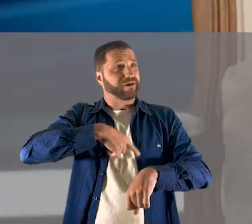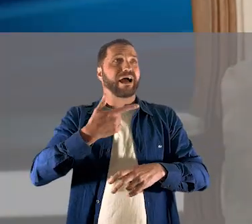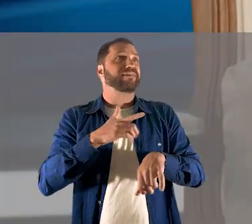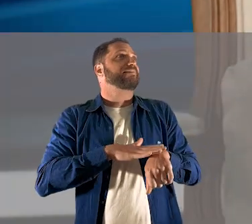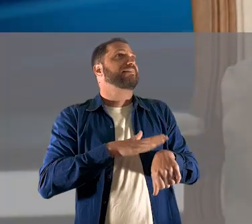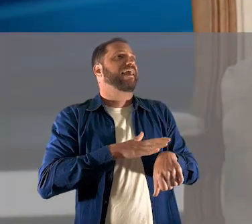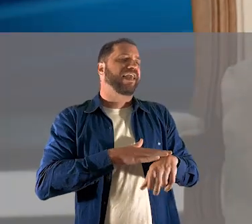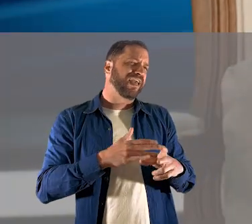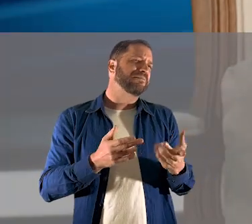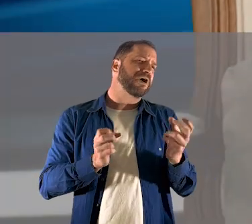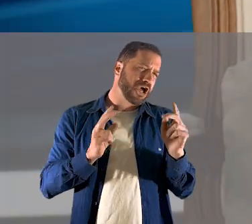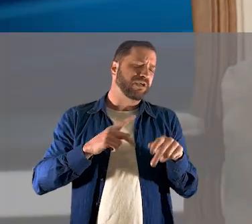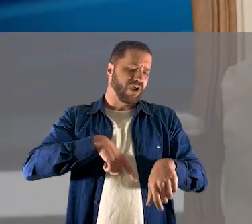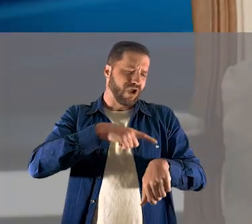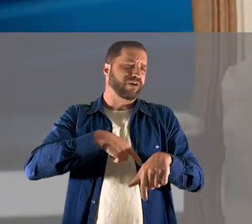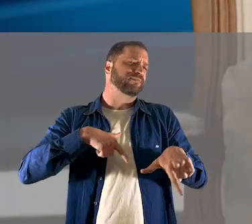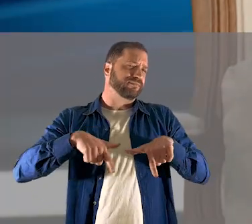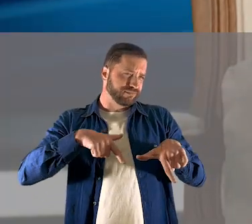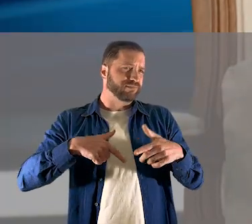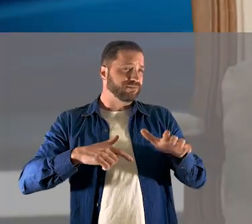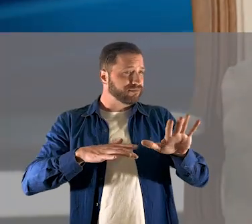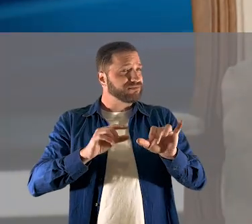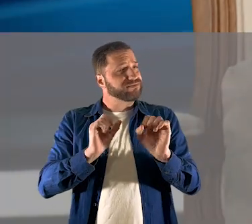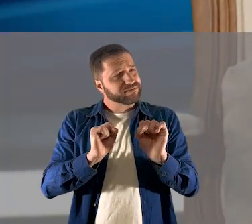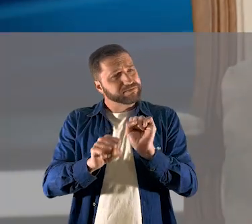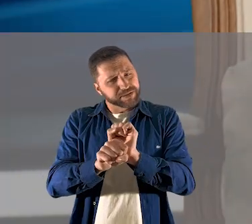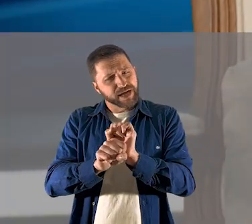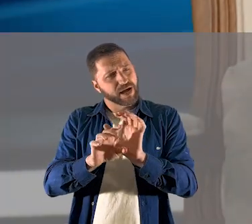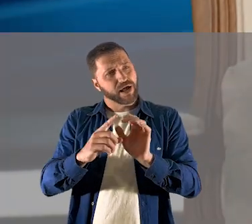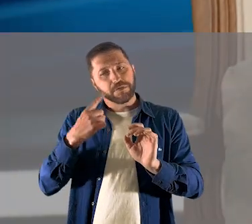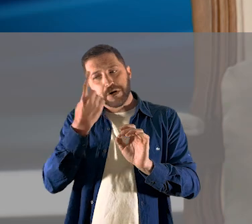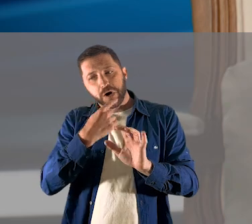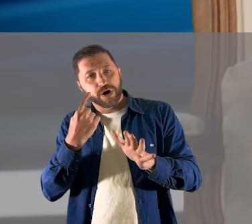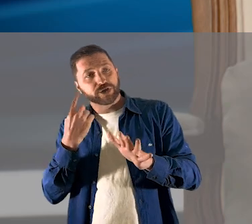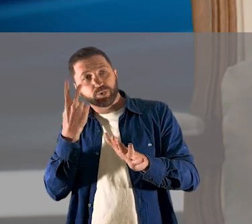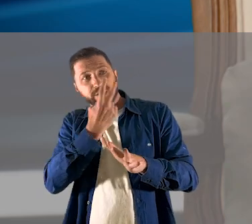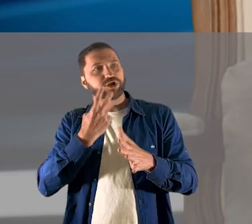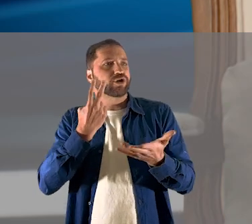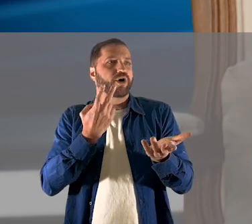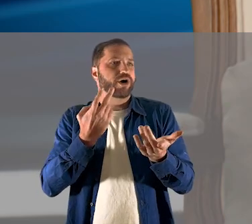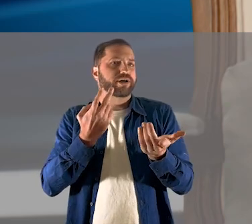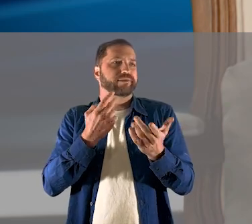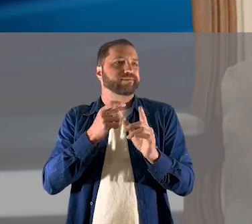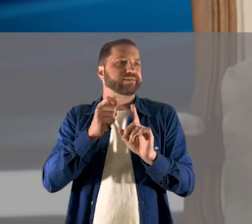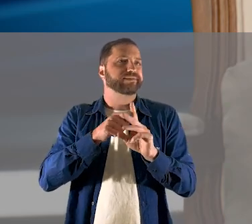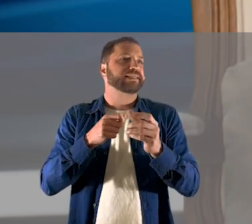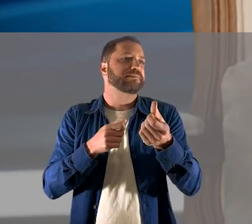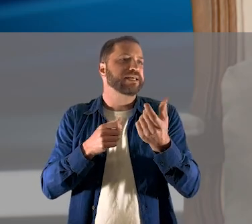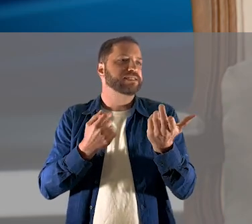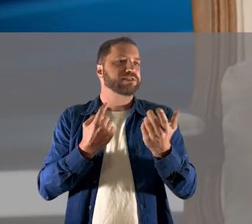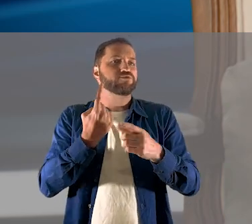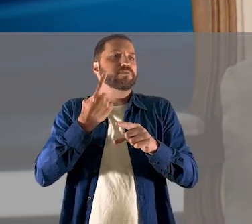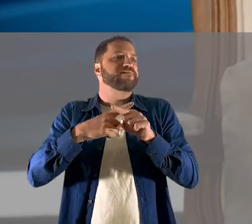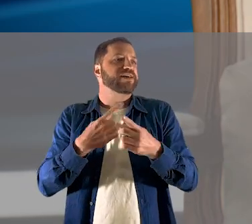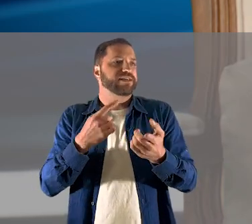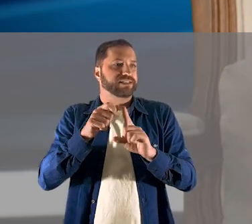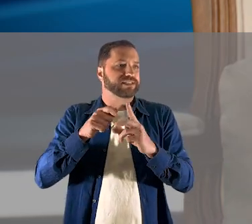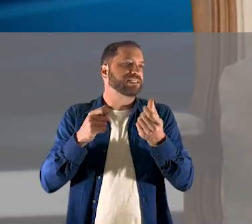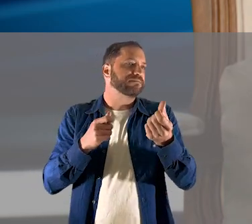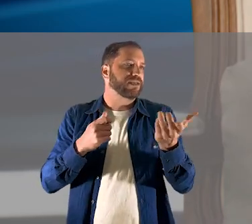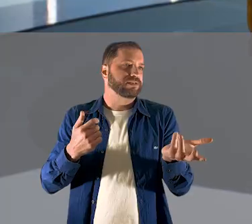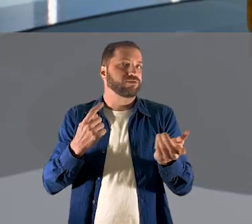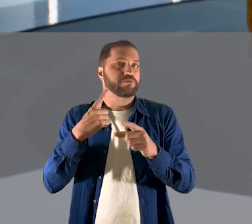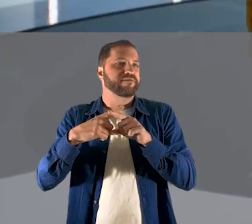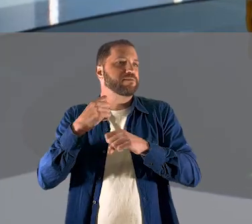tempo não mas uma hora duas horas do seu dia o meio período e um mês ou a cada seis meses muda completamente a vida